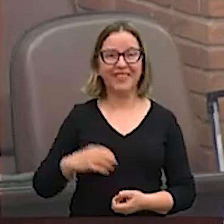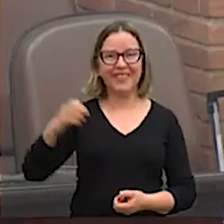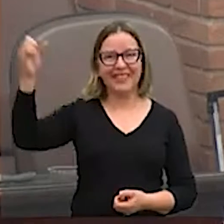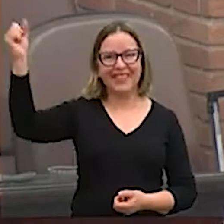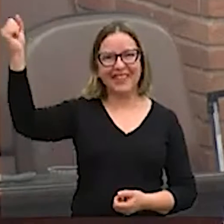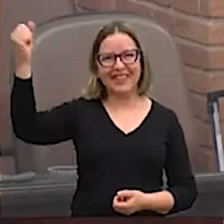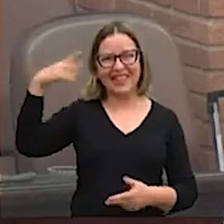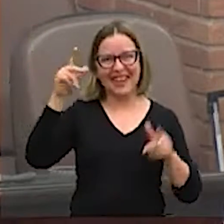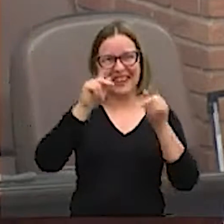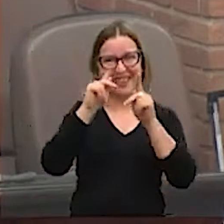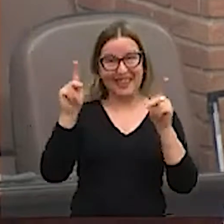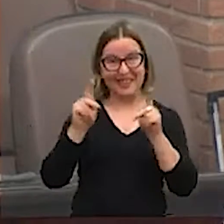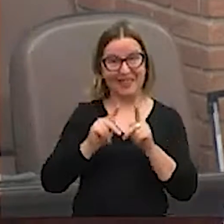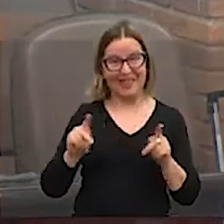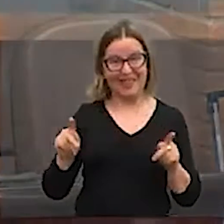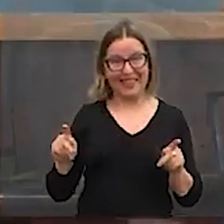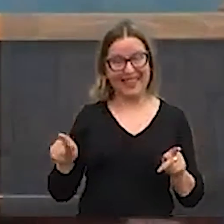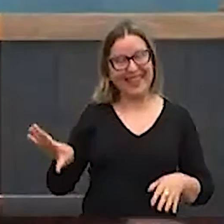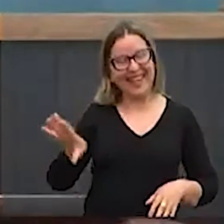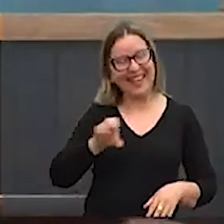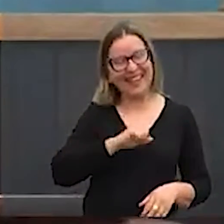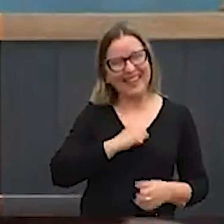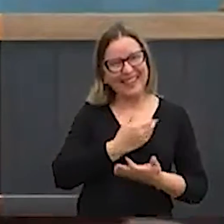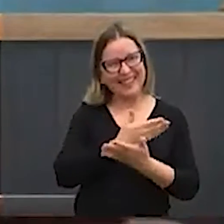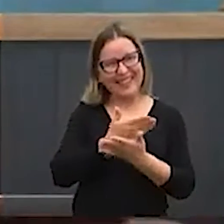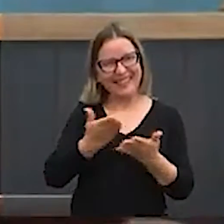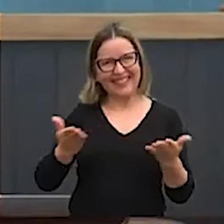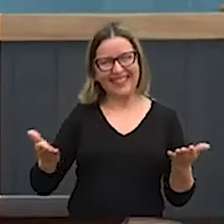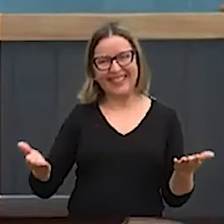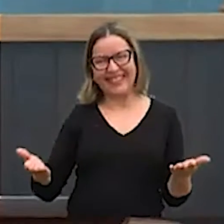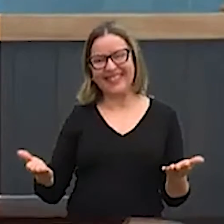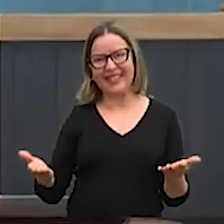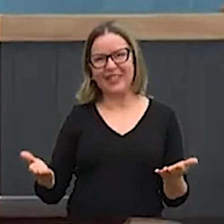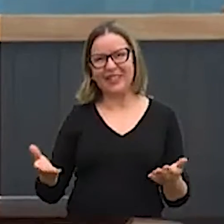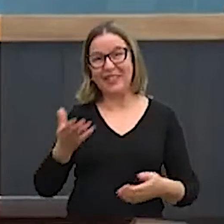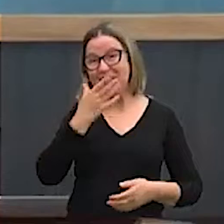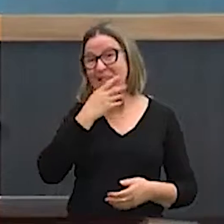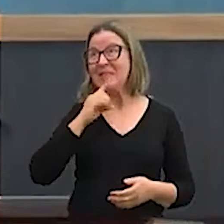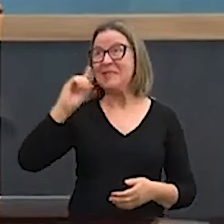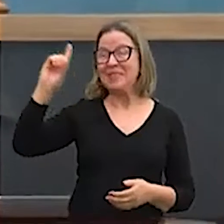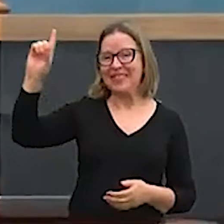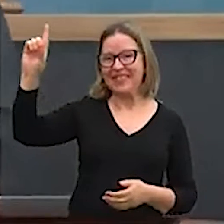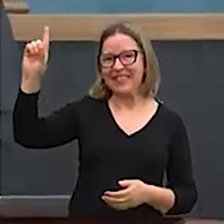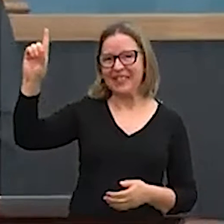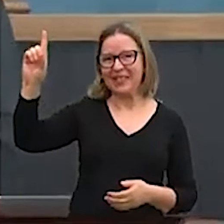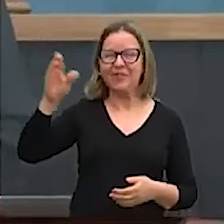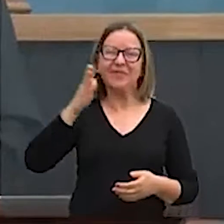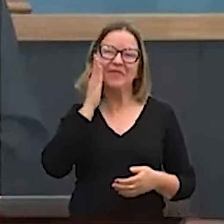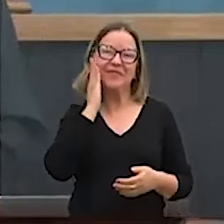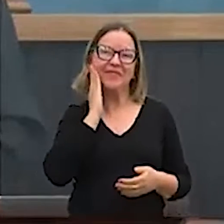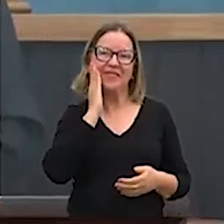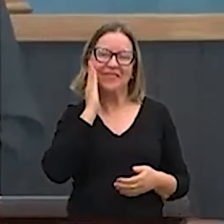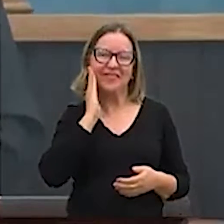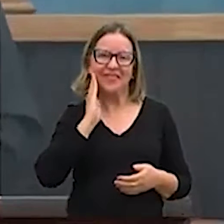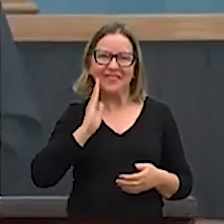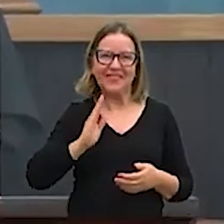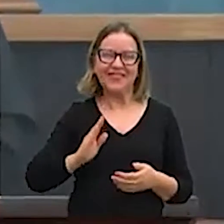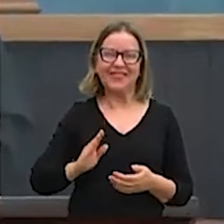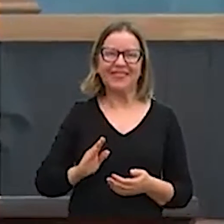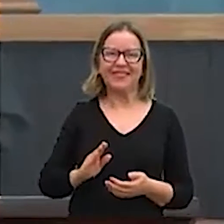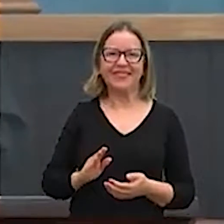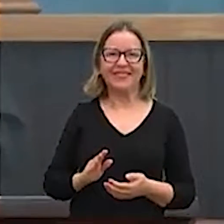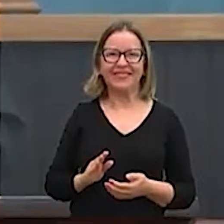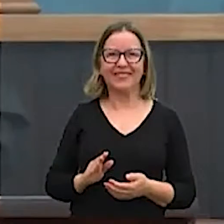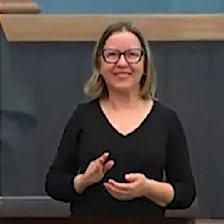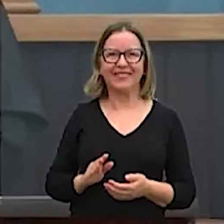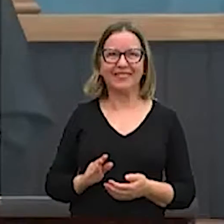Graça e paz, amados do Pai. Queridos,